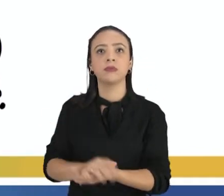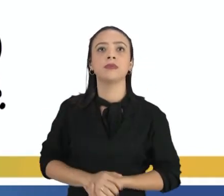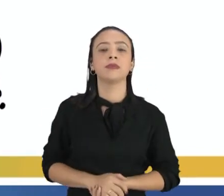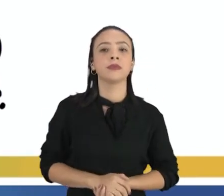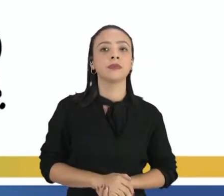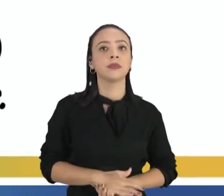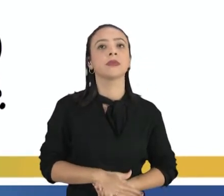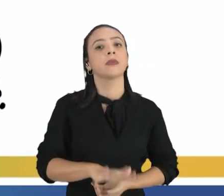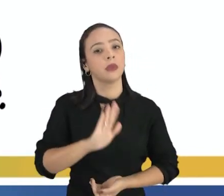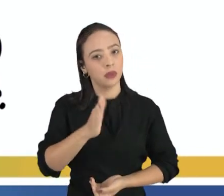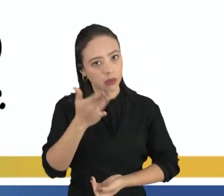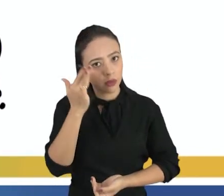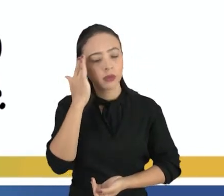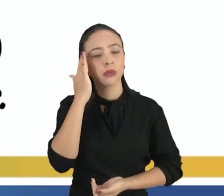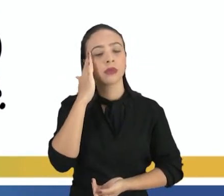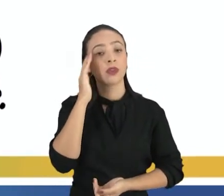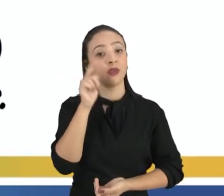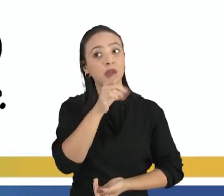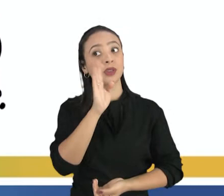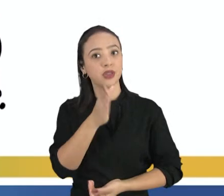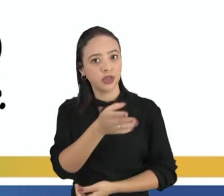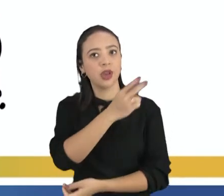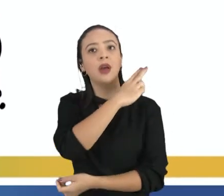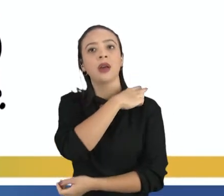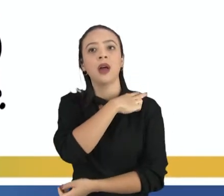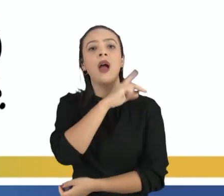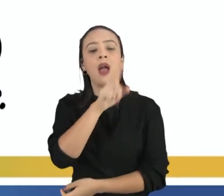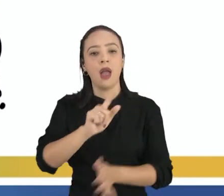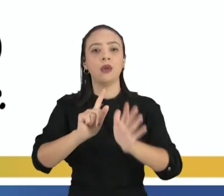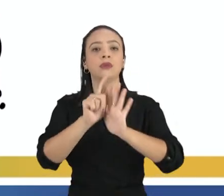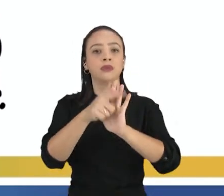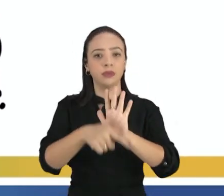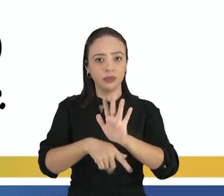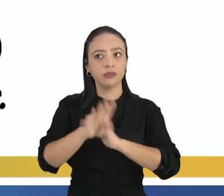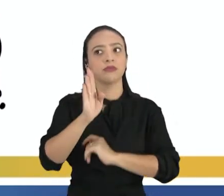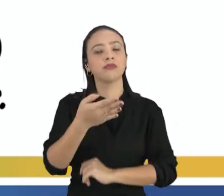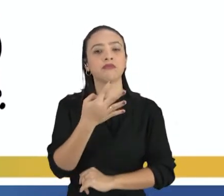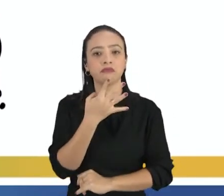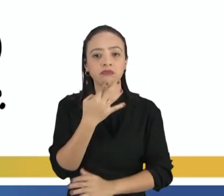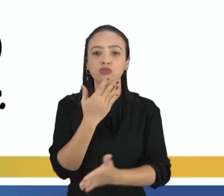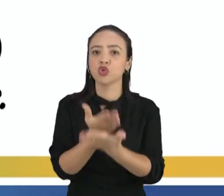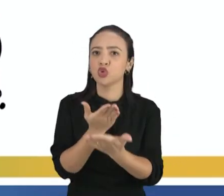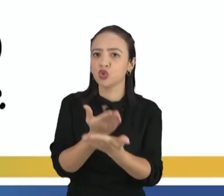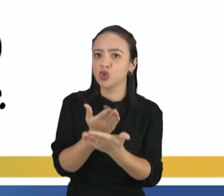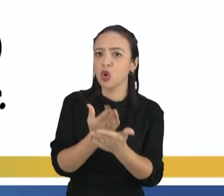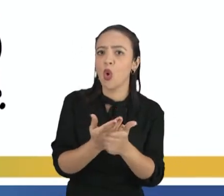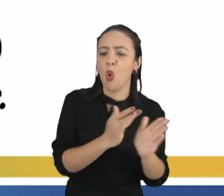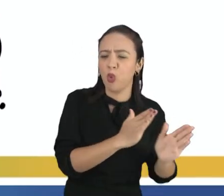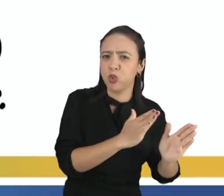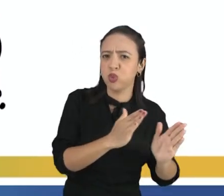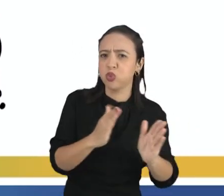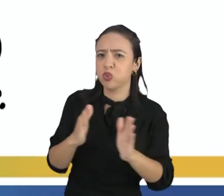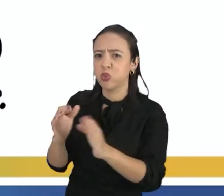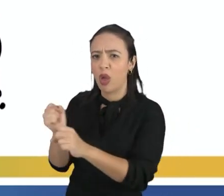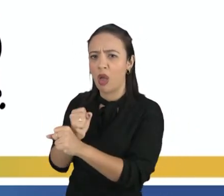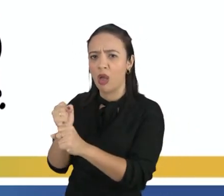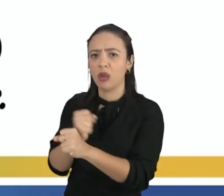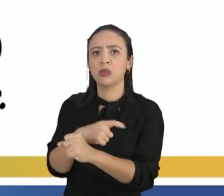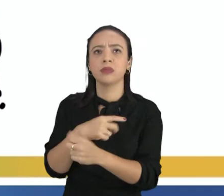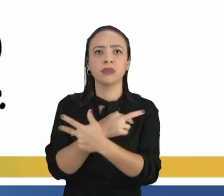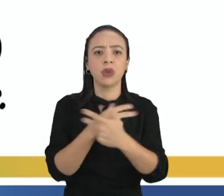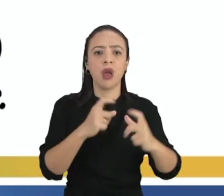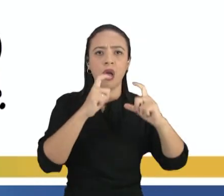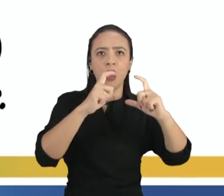vocês já sabem, já estão no ensino médio, é um gênero já muito estudado no decorrer dos anos. Nós temos